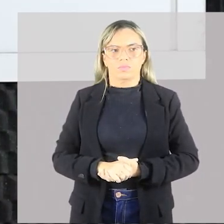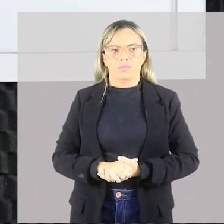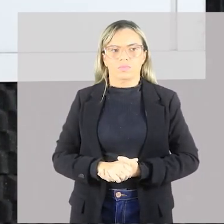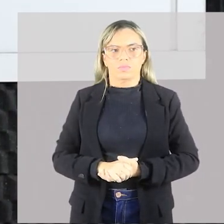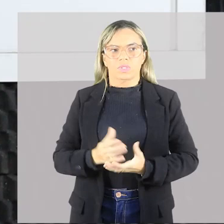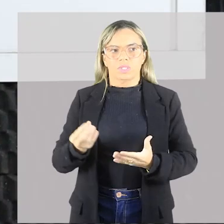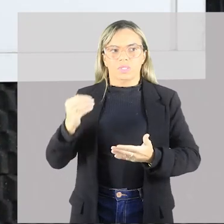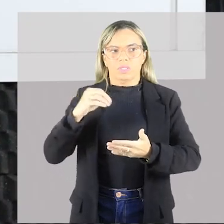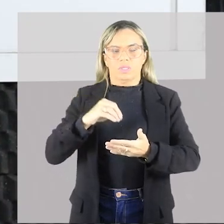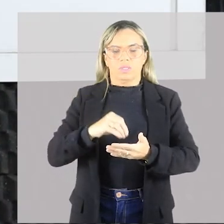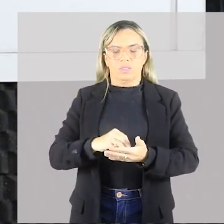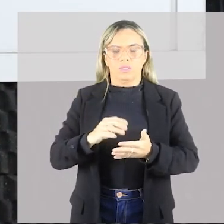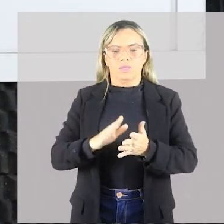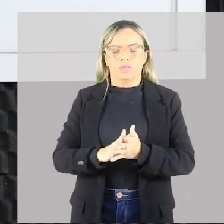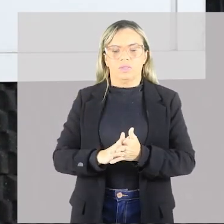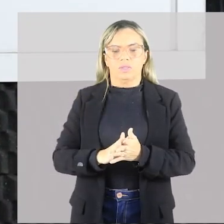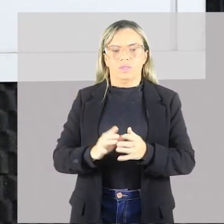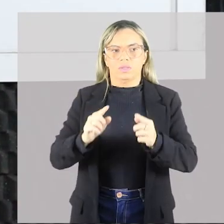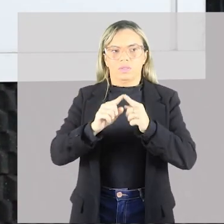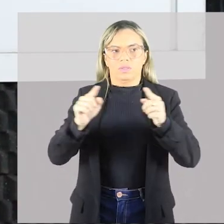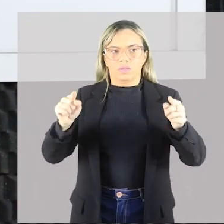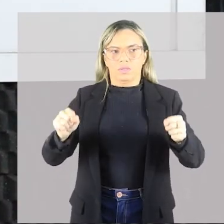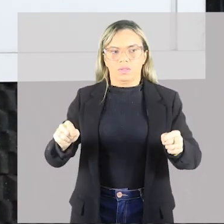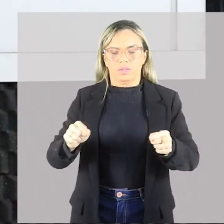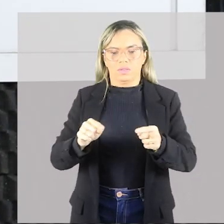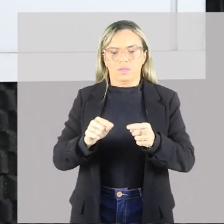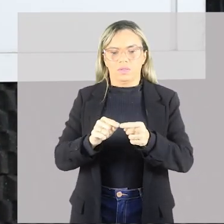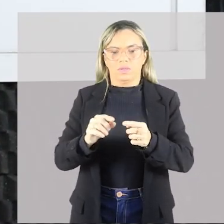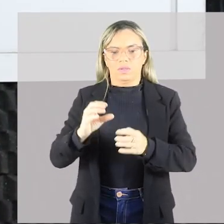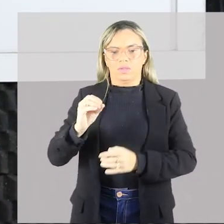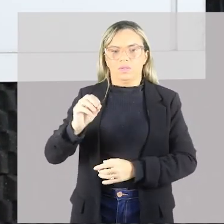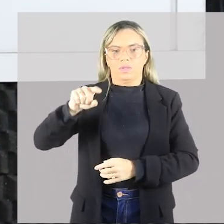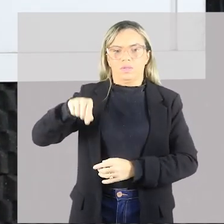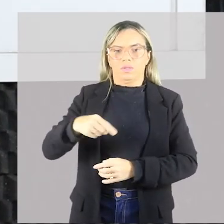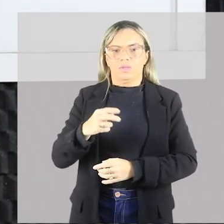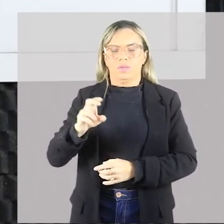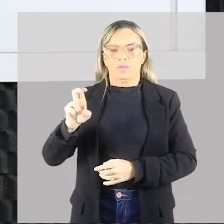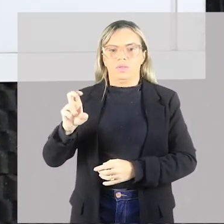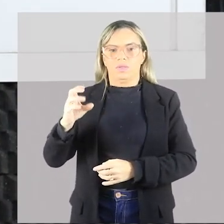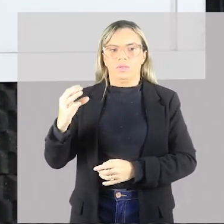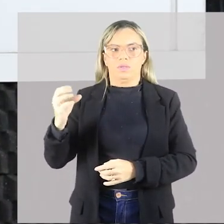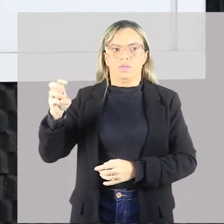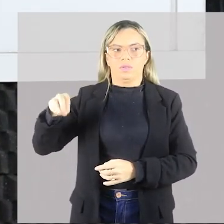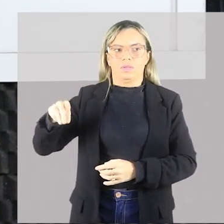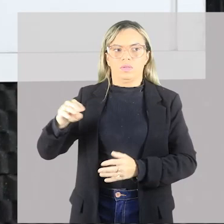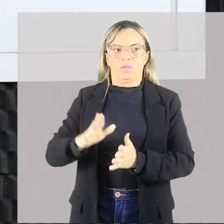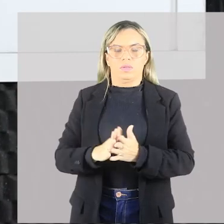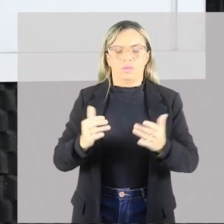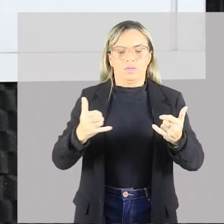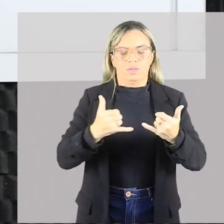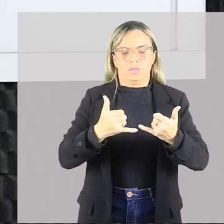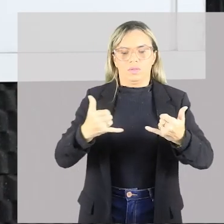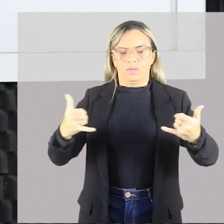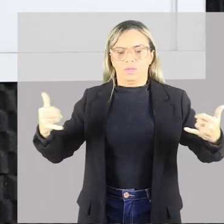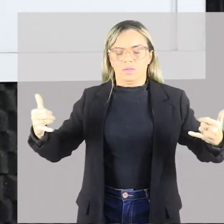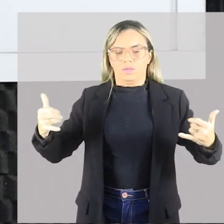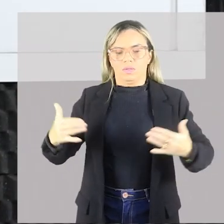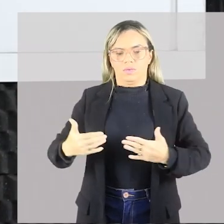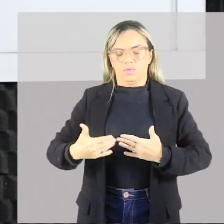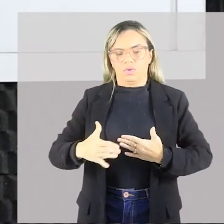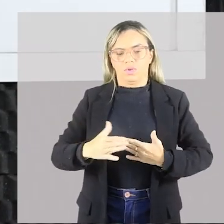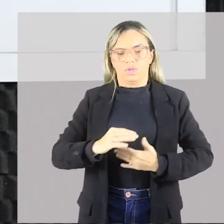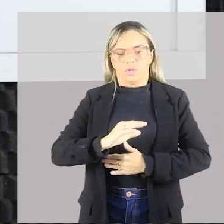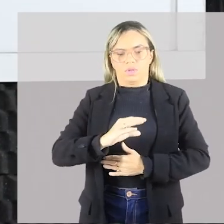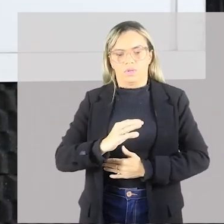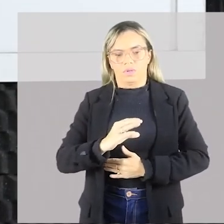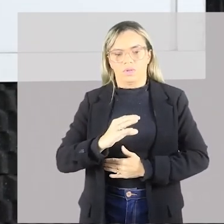Certo? 0,5 centímetro. Ou seja, esse comprimento aqui, ó, externo é 20,